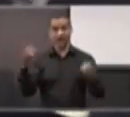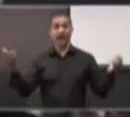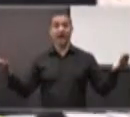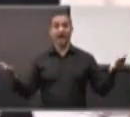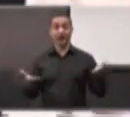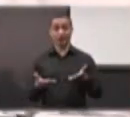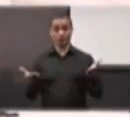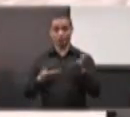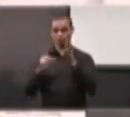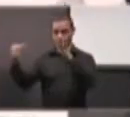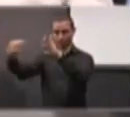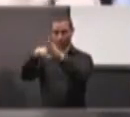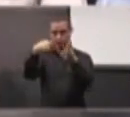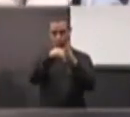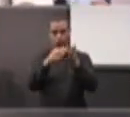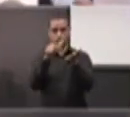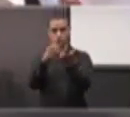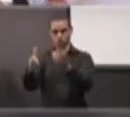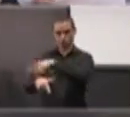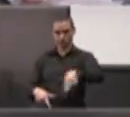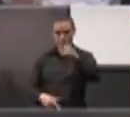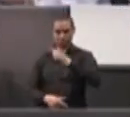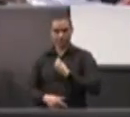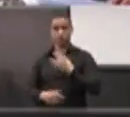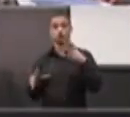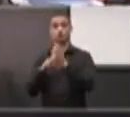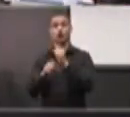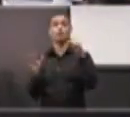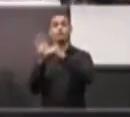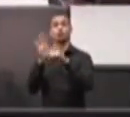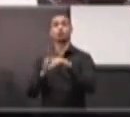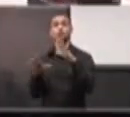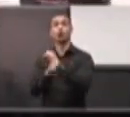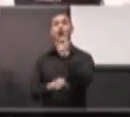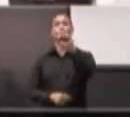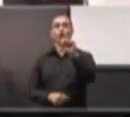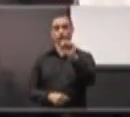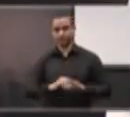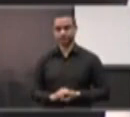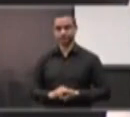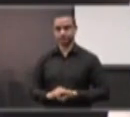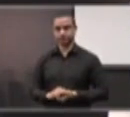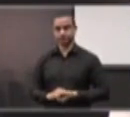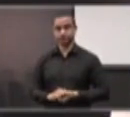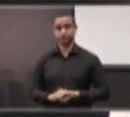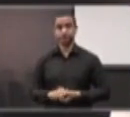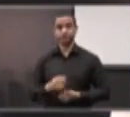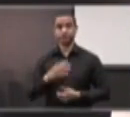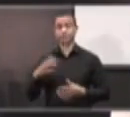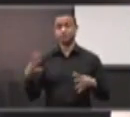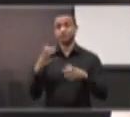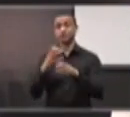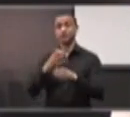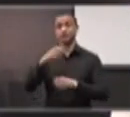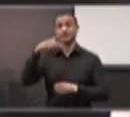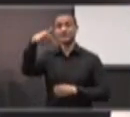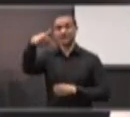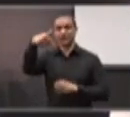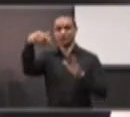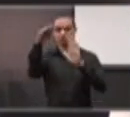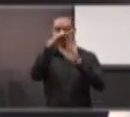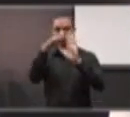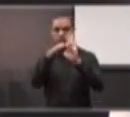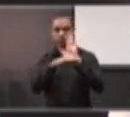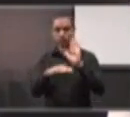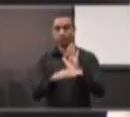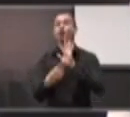São Paulo é o estado com maior número de casos confirmados no Brasil, 46 ao todo. Por conta do avanço da doença, o governador